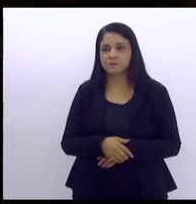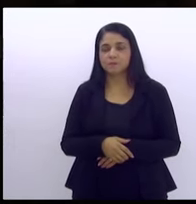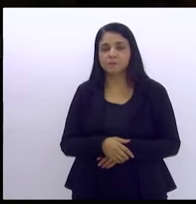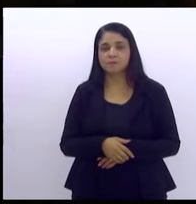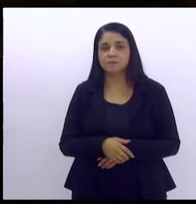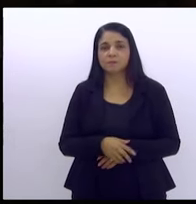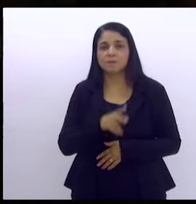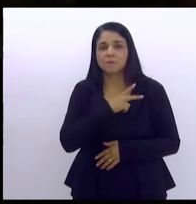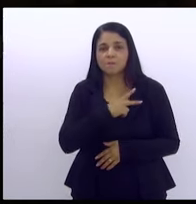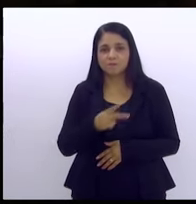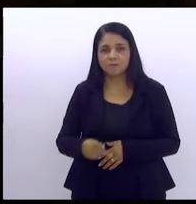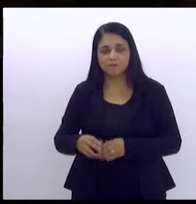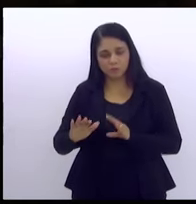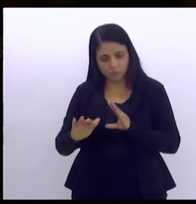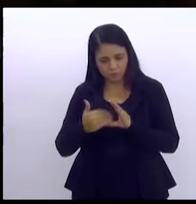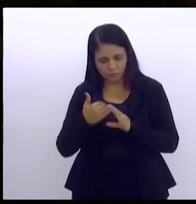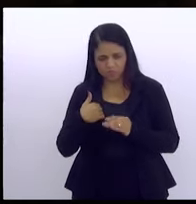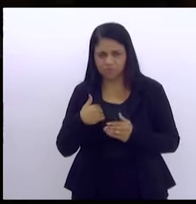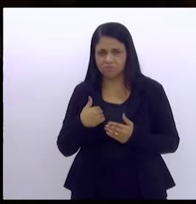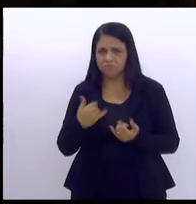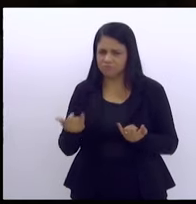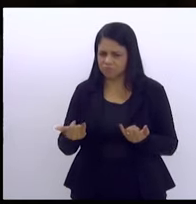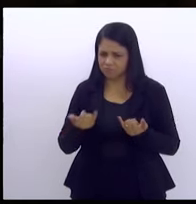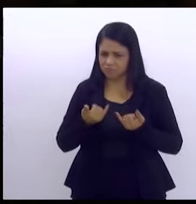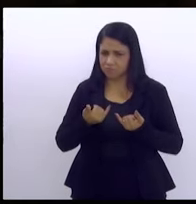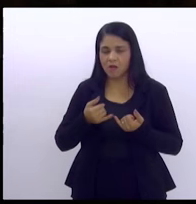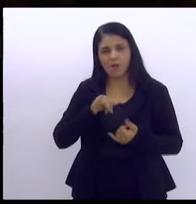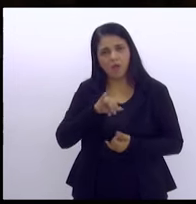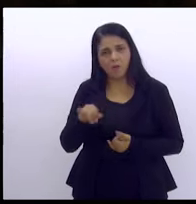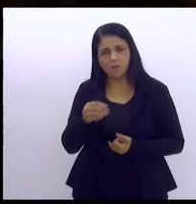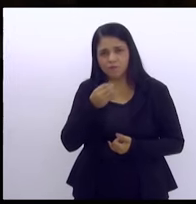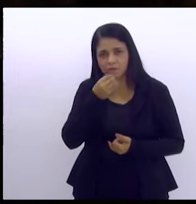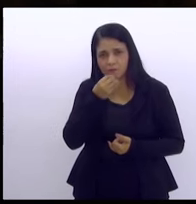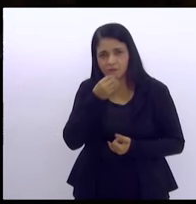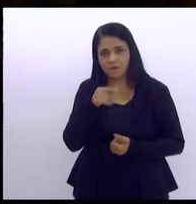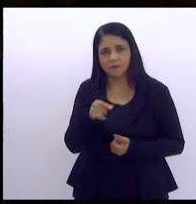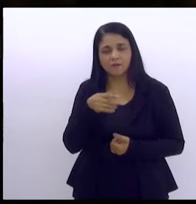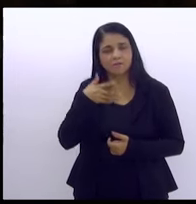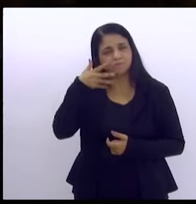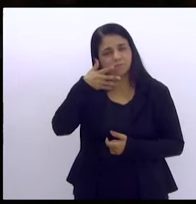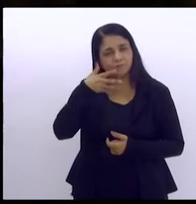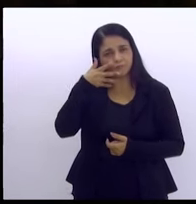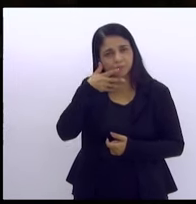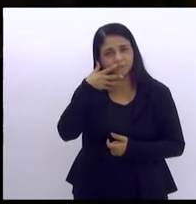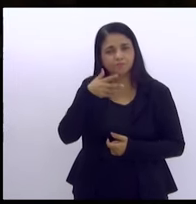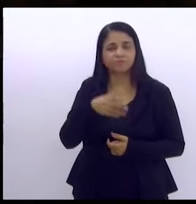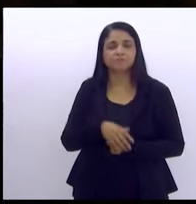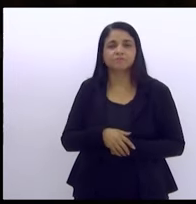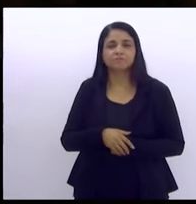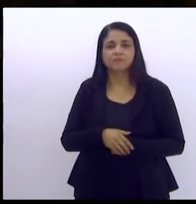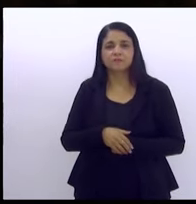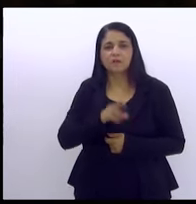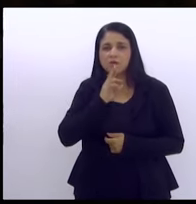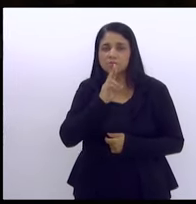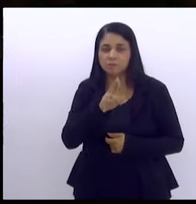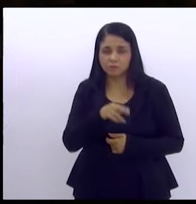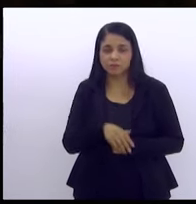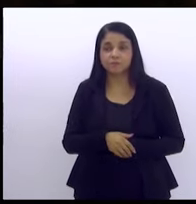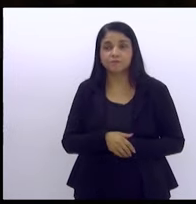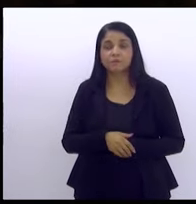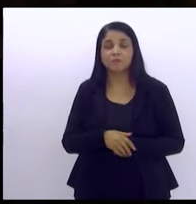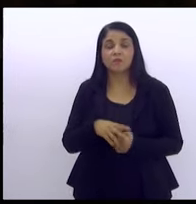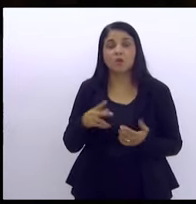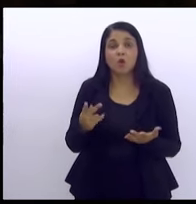Presidente, que me chegou aqui uma notícia, e eu gostaria de aproveitar o microfone para poder fazer aqui este apontamento. Está